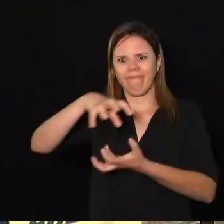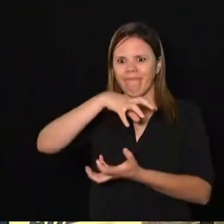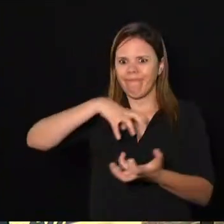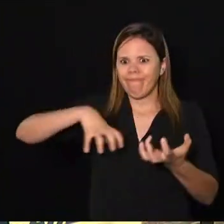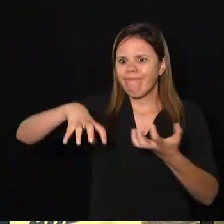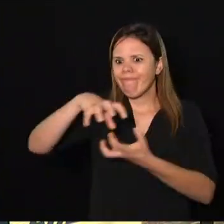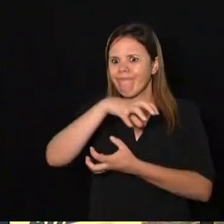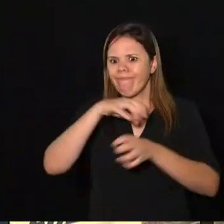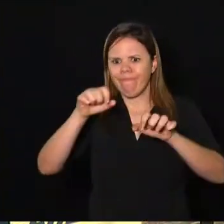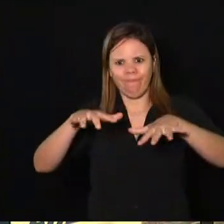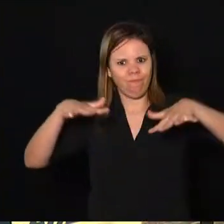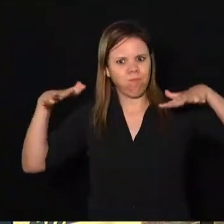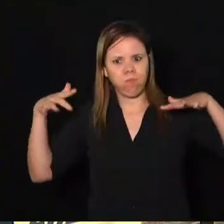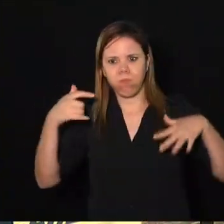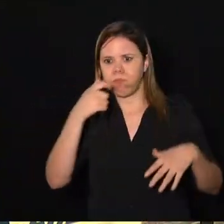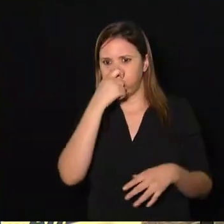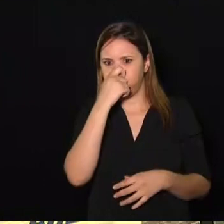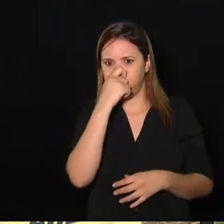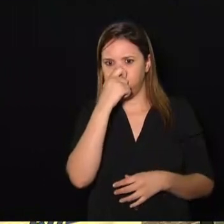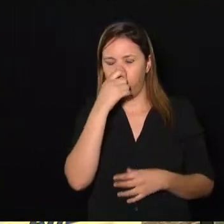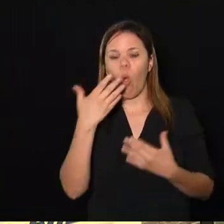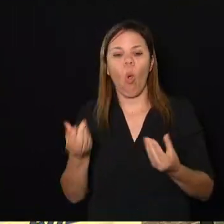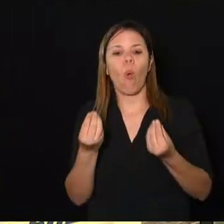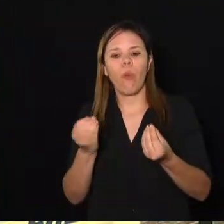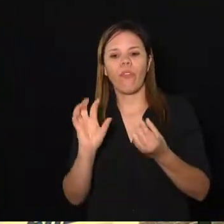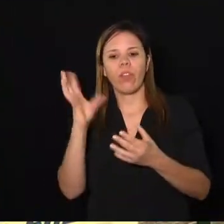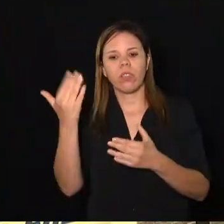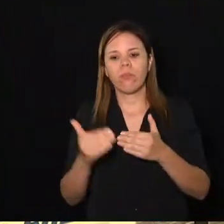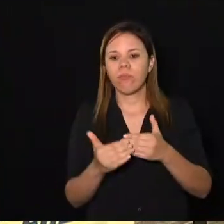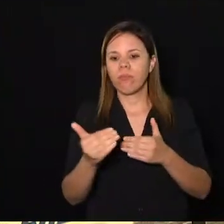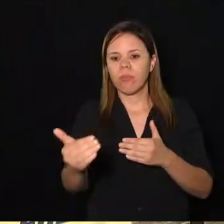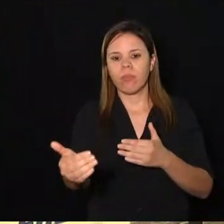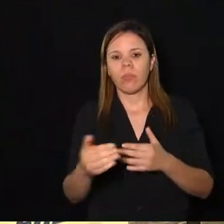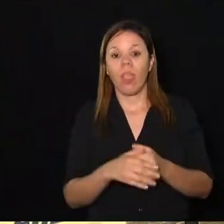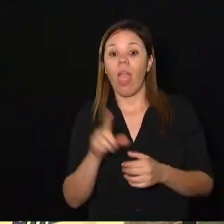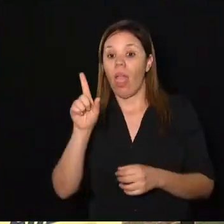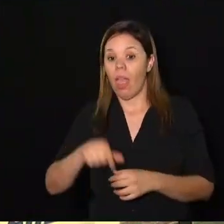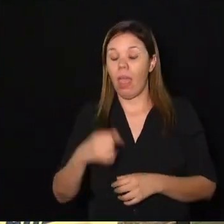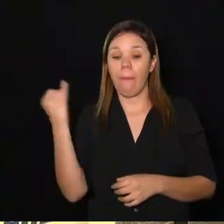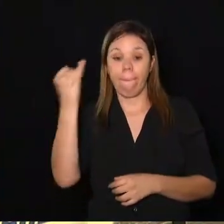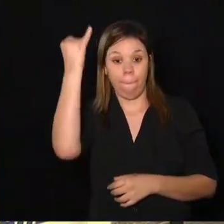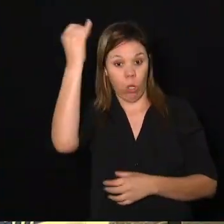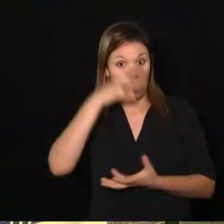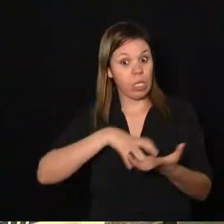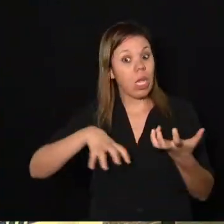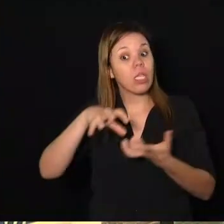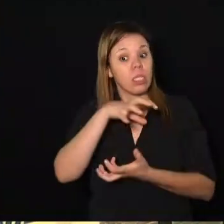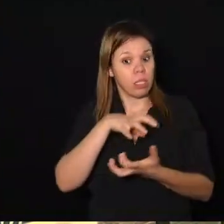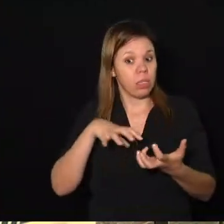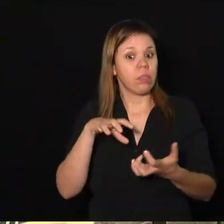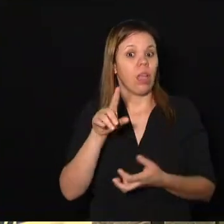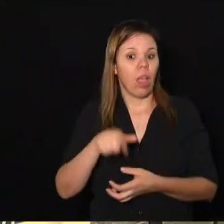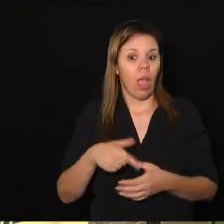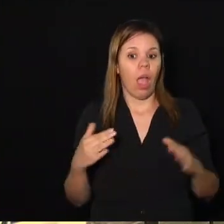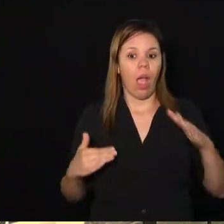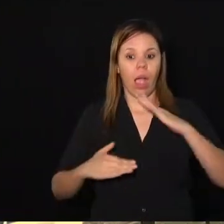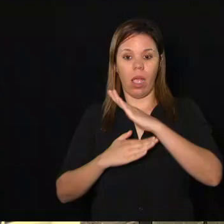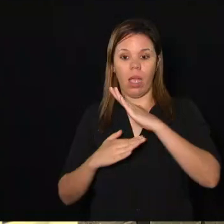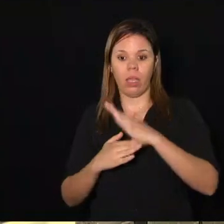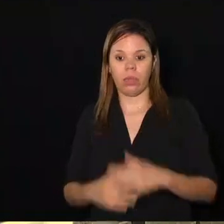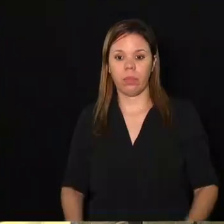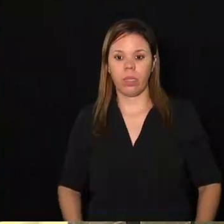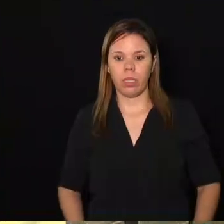lotado, como que vai ser daqui pra frente? É um tema polêmico importante e a Câmara Municipal cabe a nós